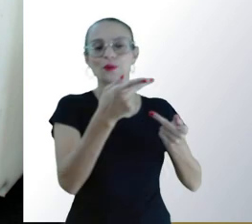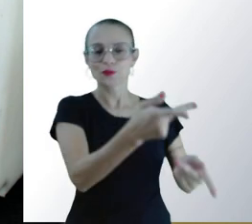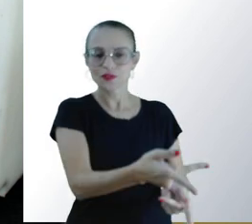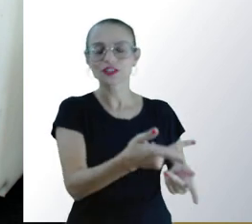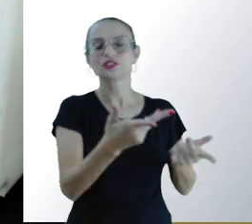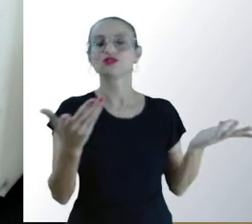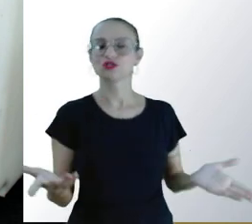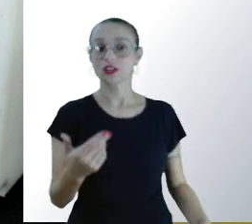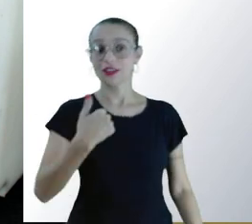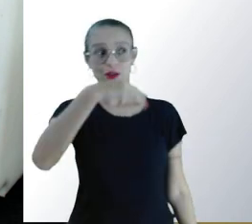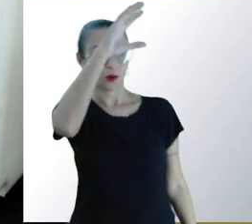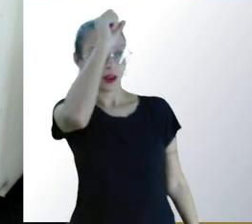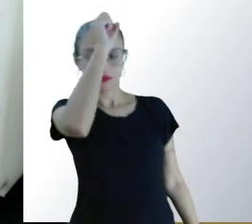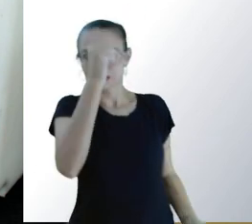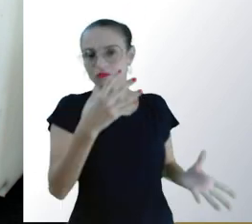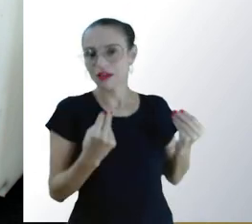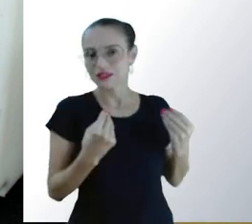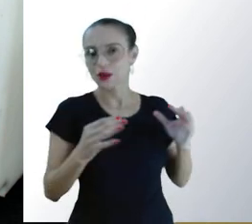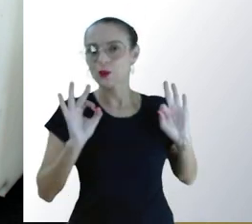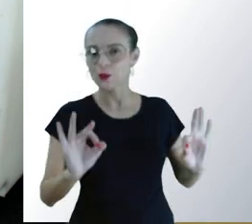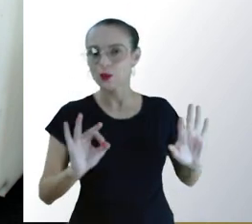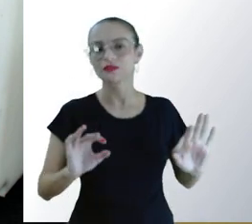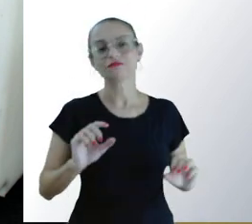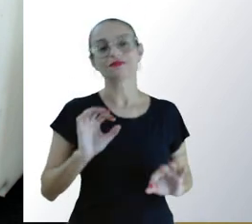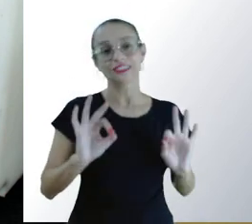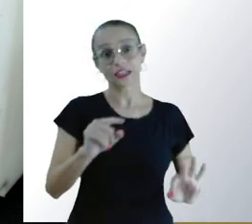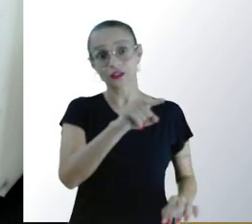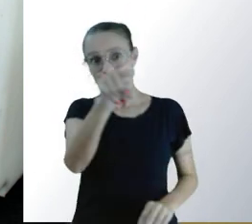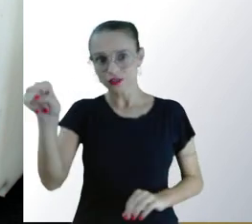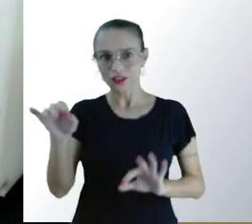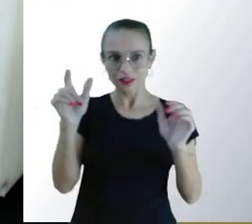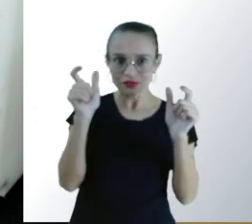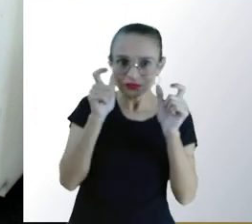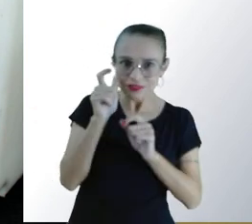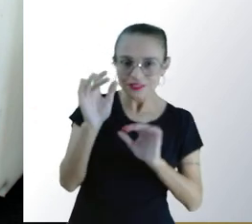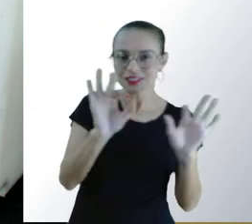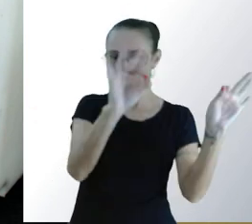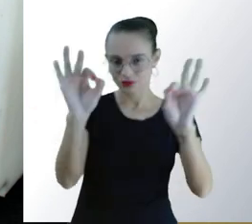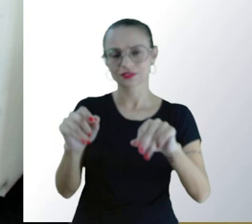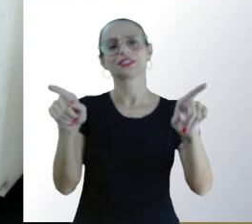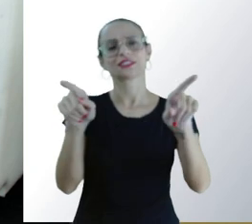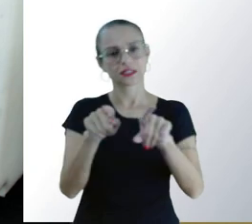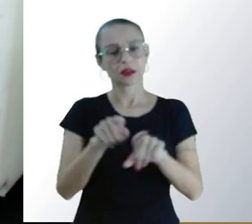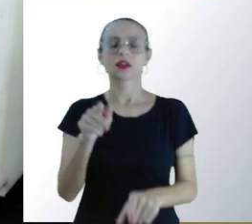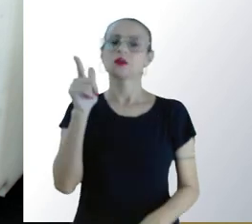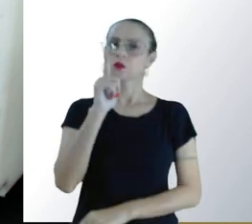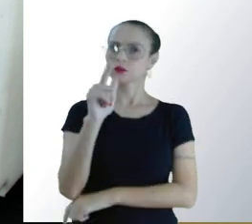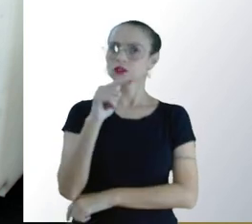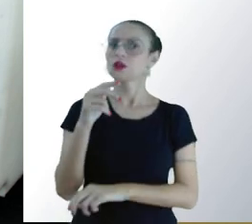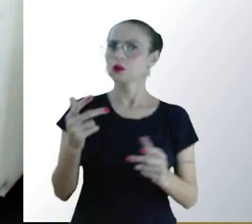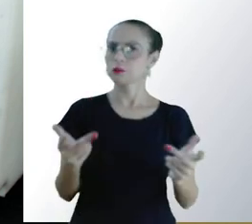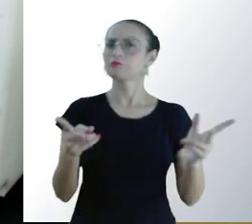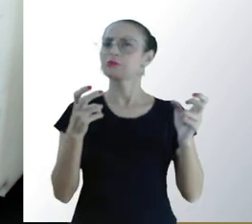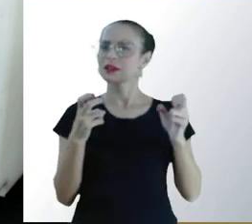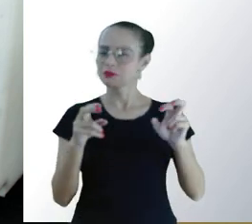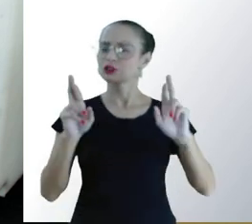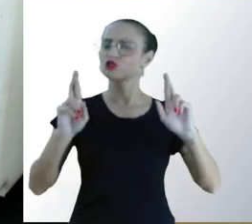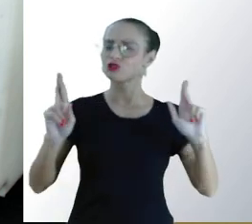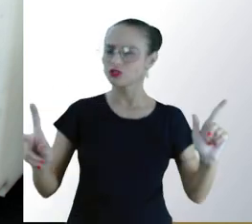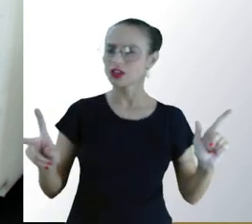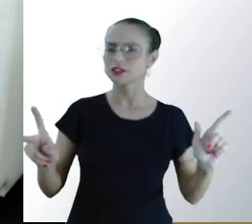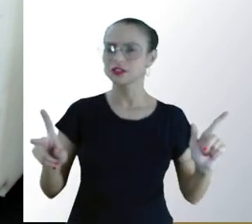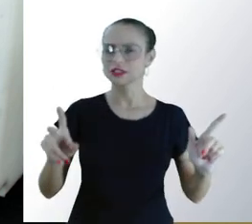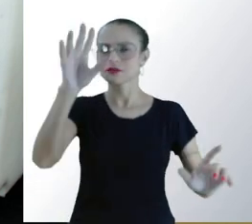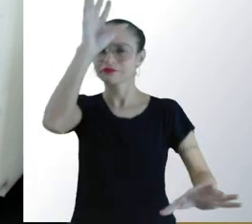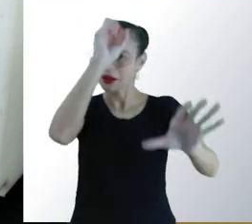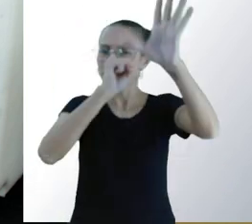né? Aprendi muito, tenho certeza que quem vai estar nos ouvindo também vai conseguir fazer essa diferenciação, conseguiu